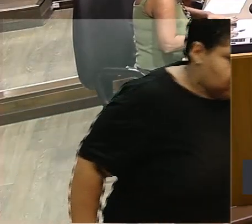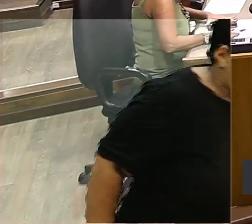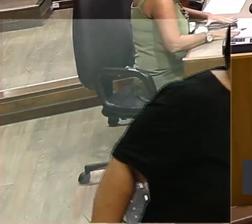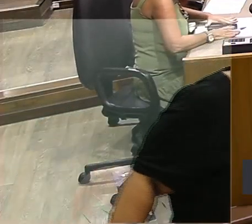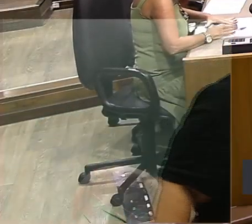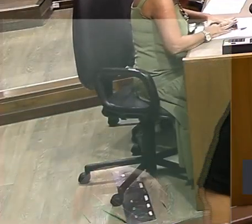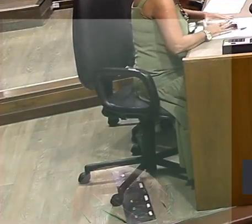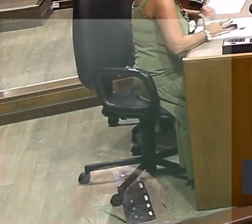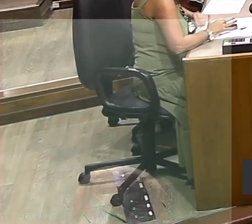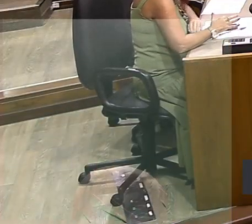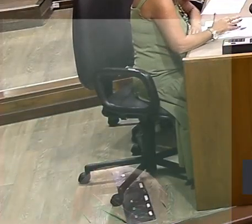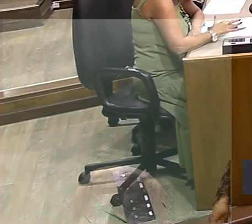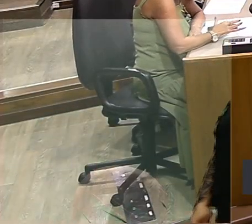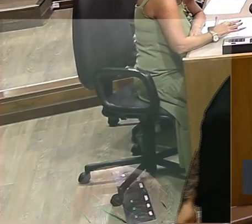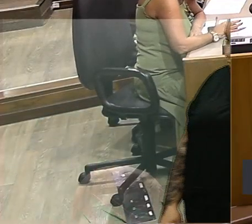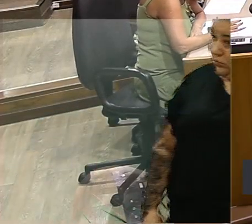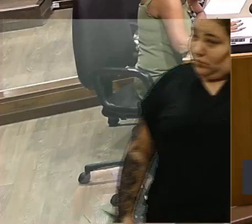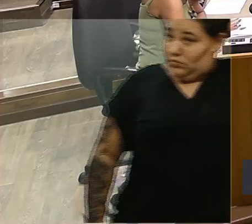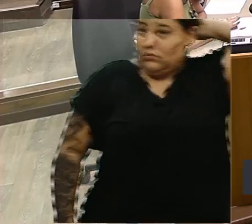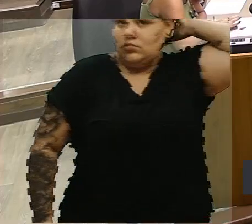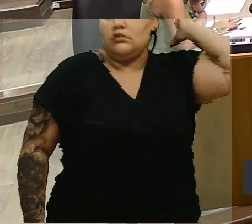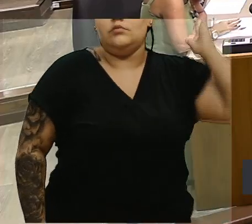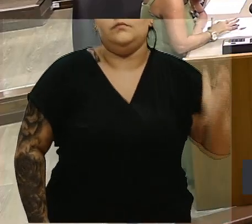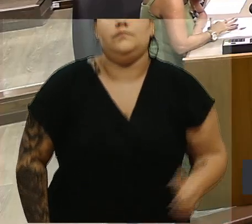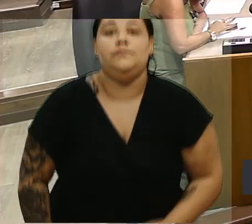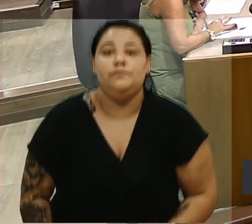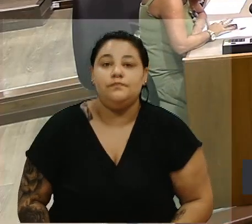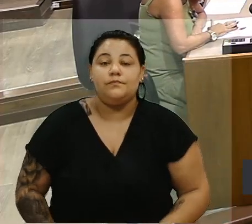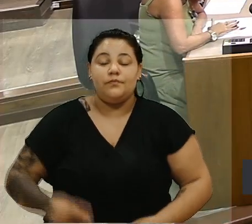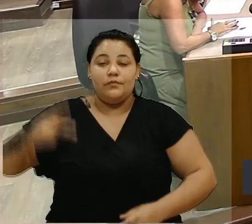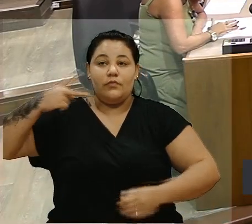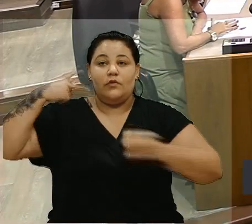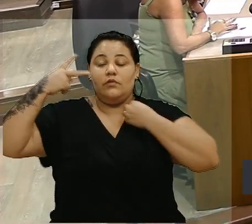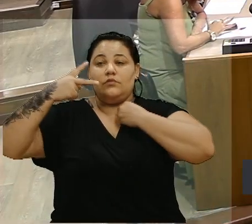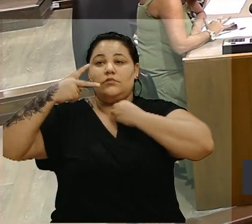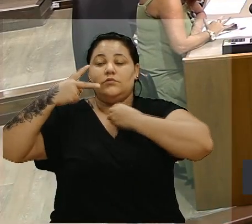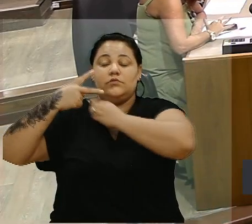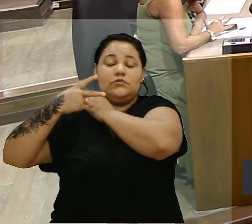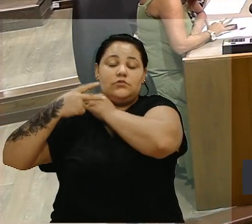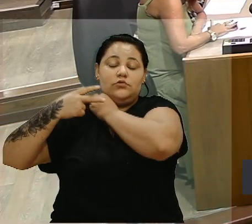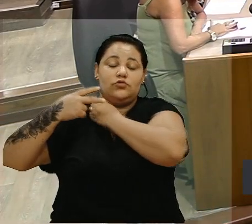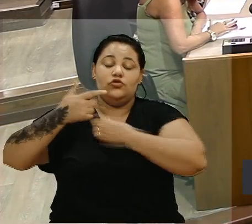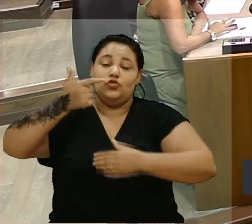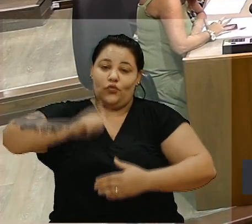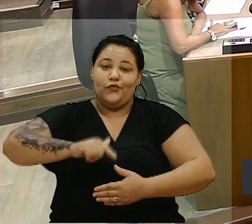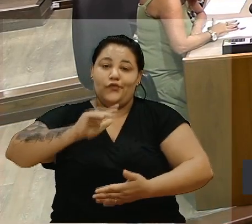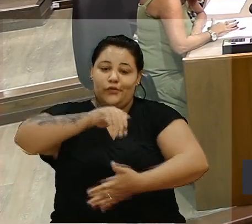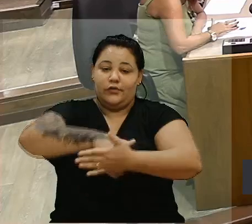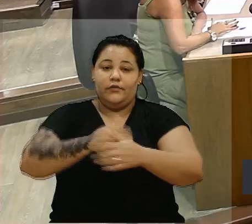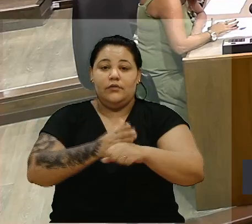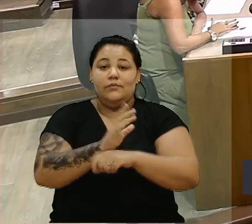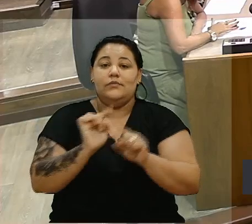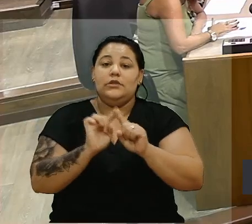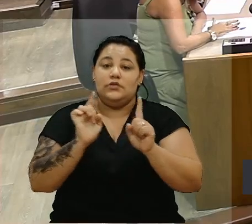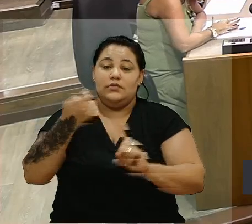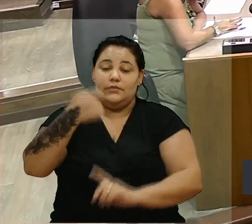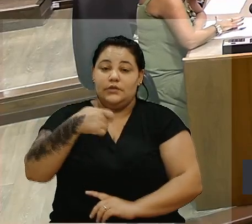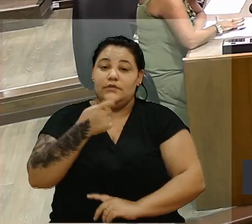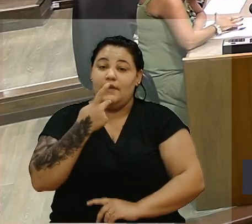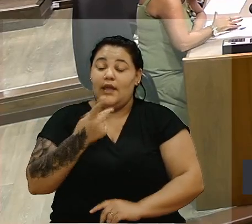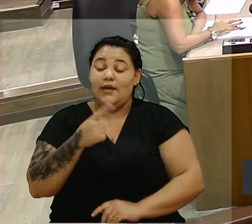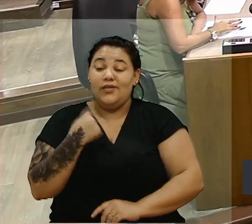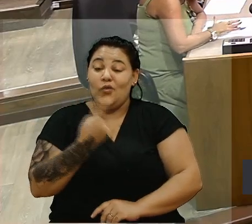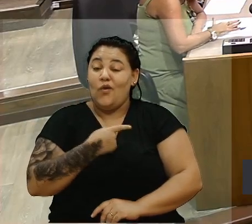Senhores vereadores, novamente eu vou, obviamente, votar favorável, mas eu vou ter que falar que a gente não é